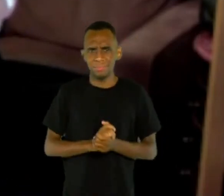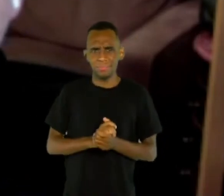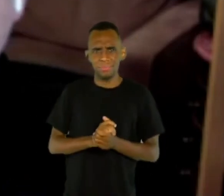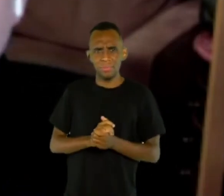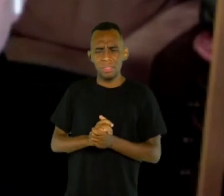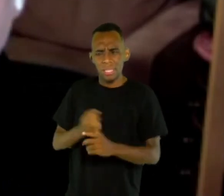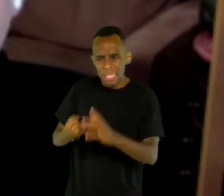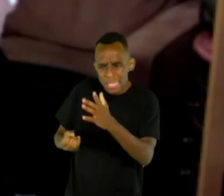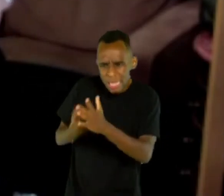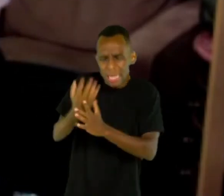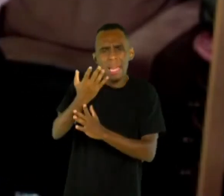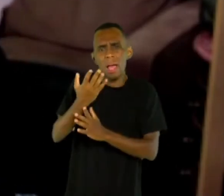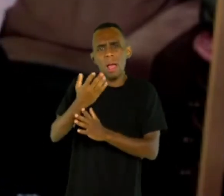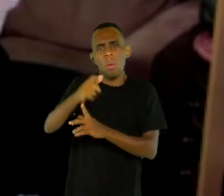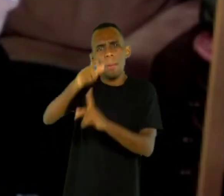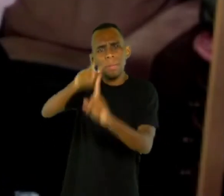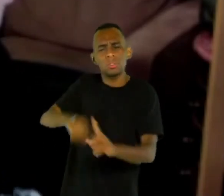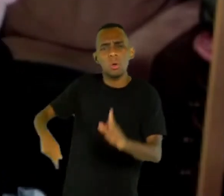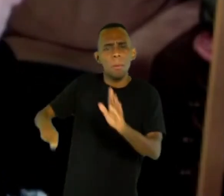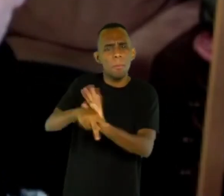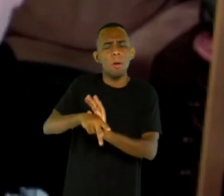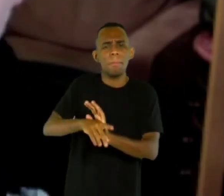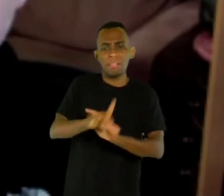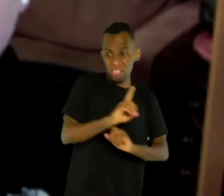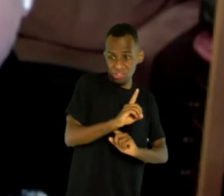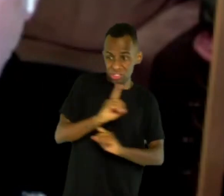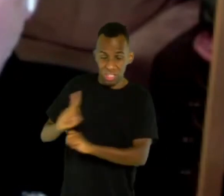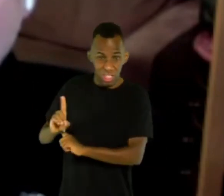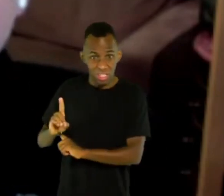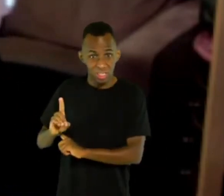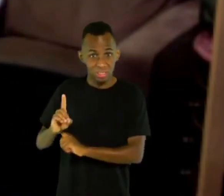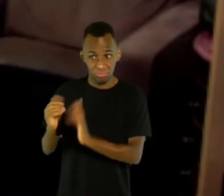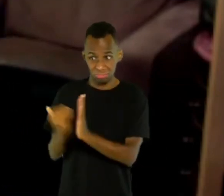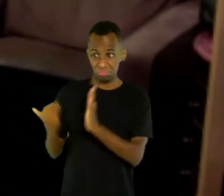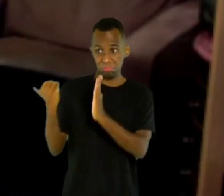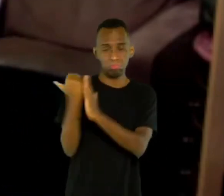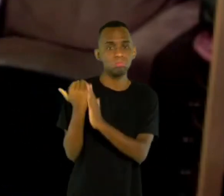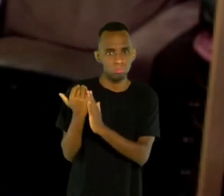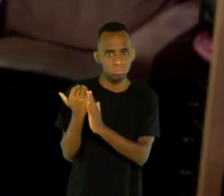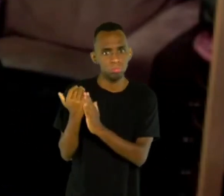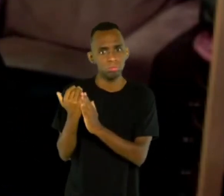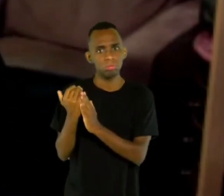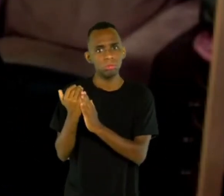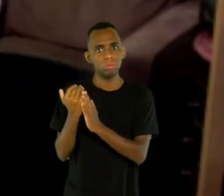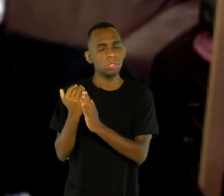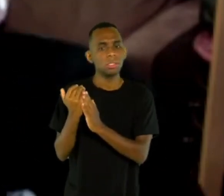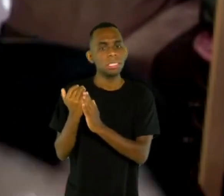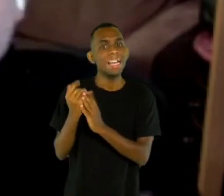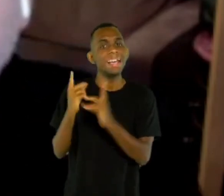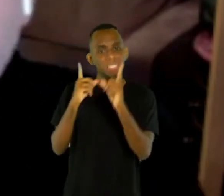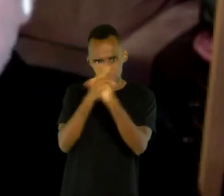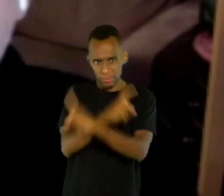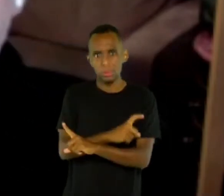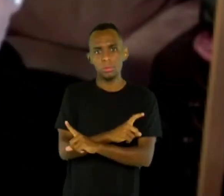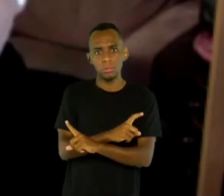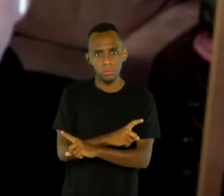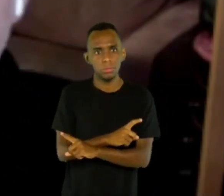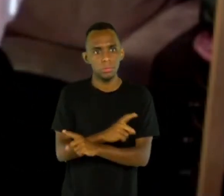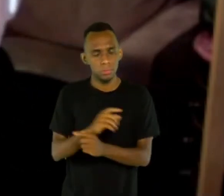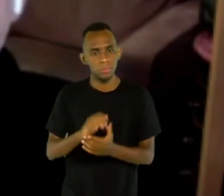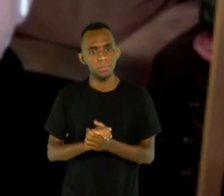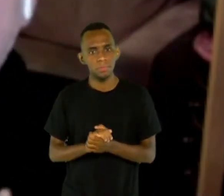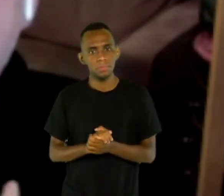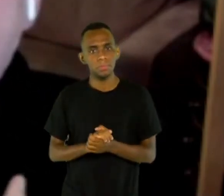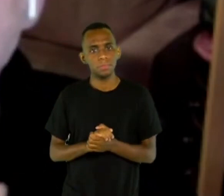isenção, né? Quer dizer, sem colocar a minha aversão ao que está sendo dito, para dar credibilidade